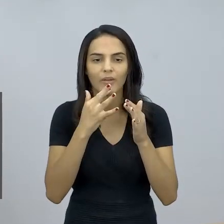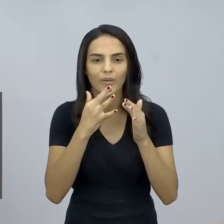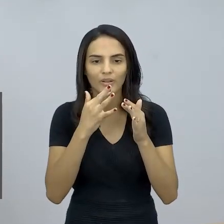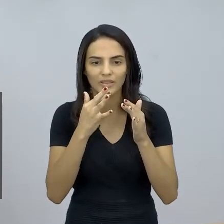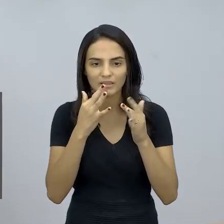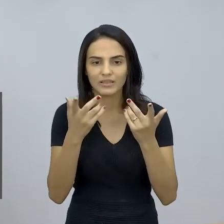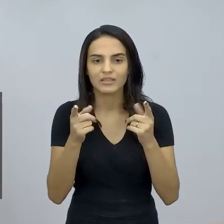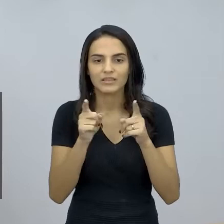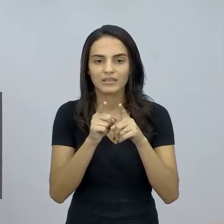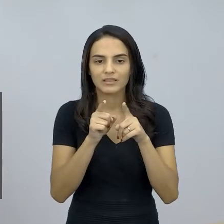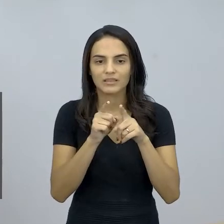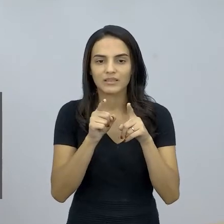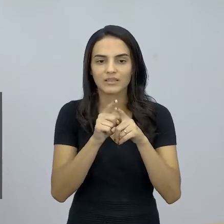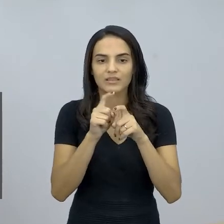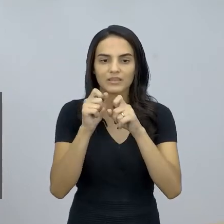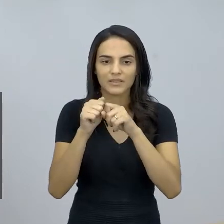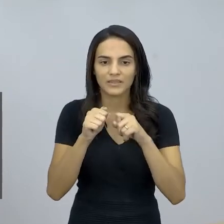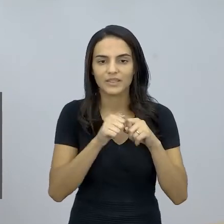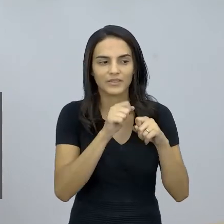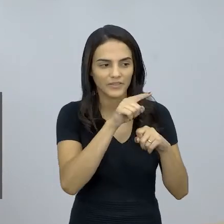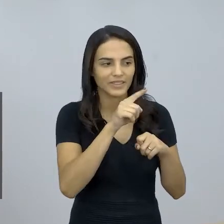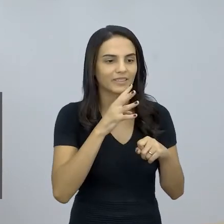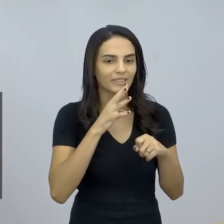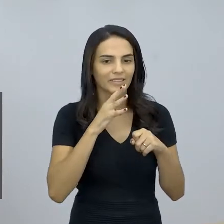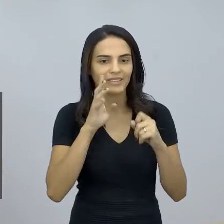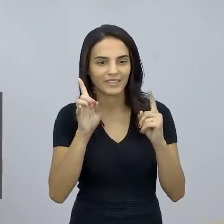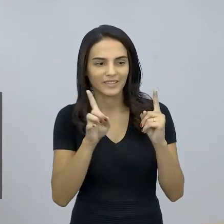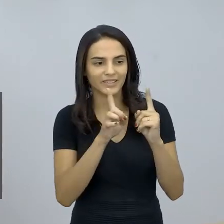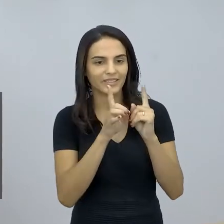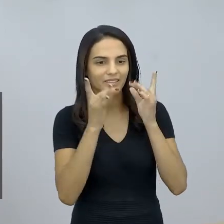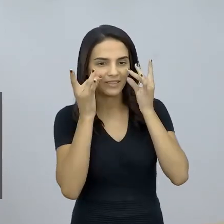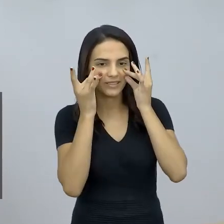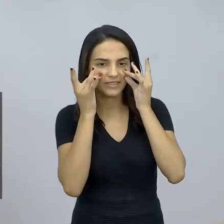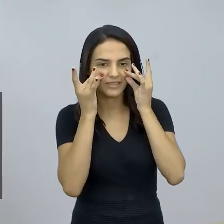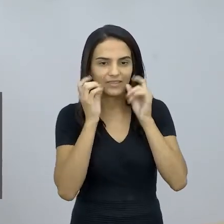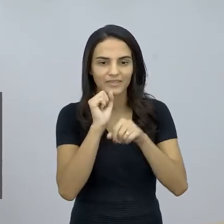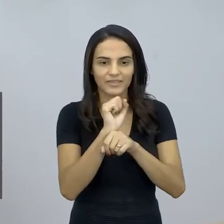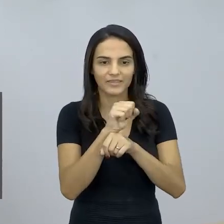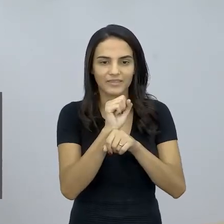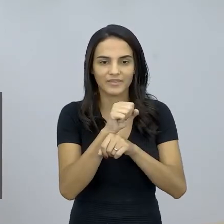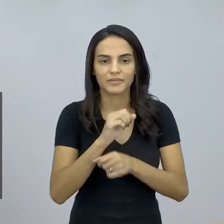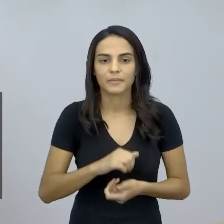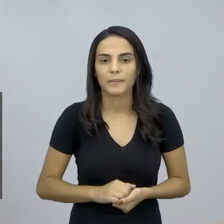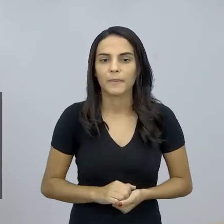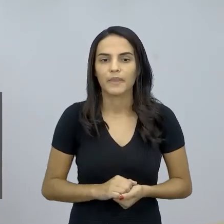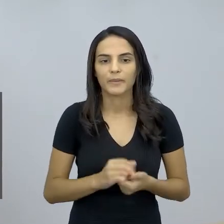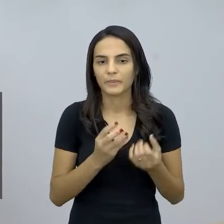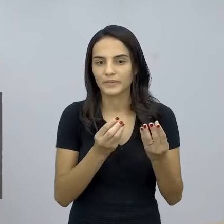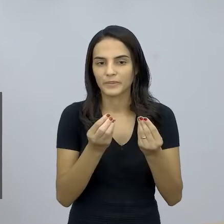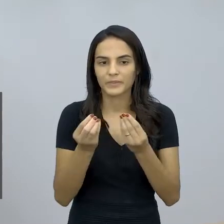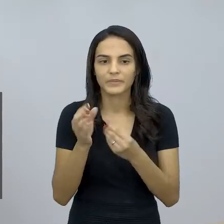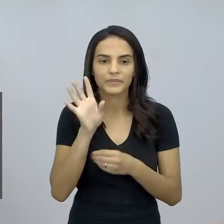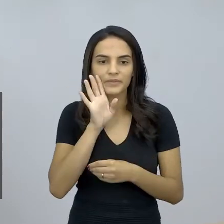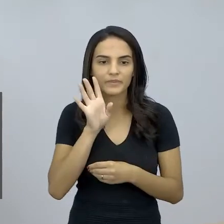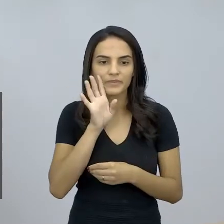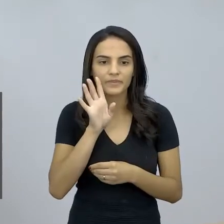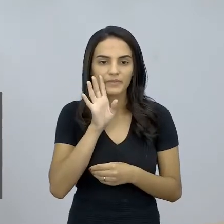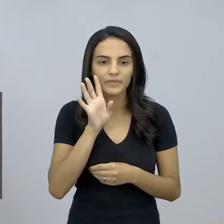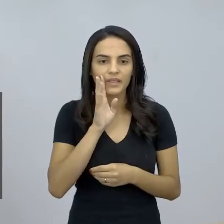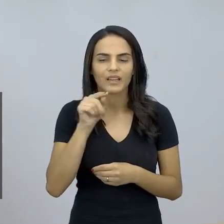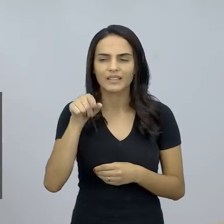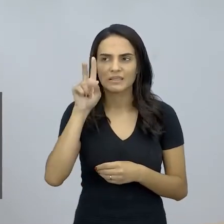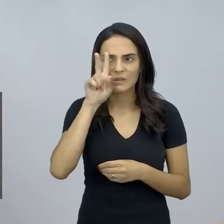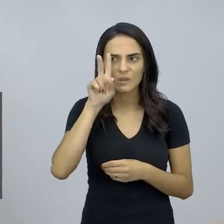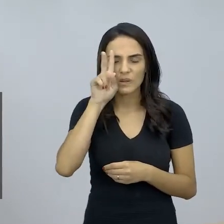já levei para fazer palestra. Você conhece pessoalmente? Conheço, é uma figura. Então, legal. É muito legal. Ele tem uma história